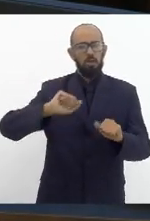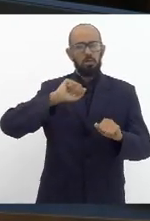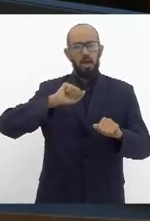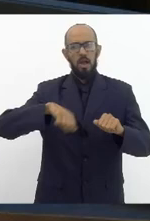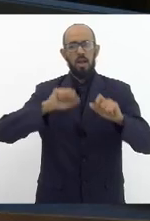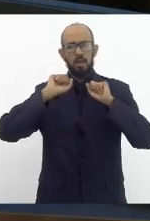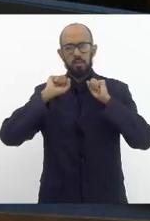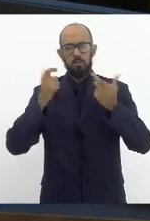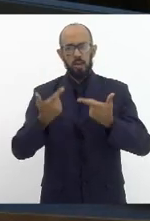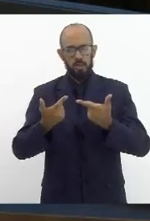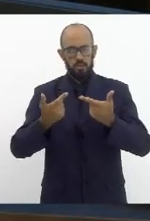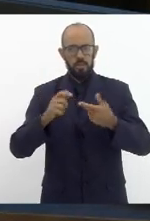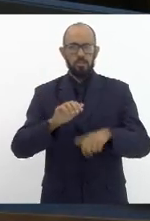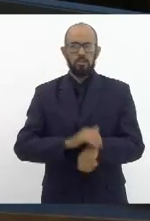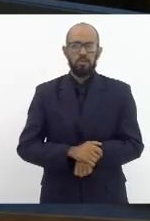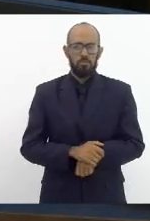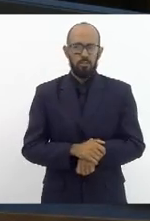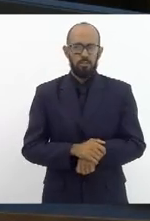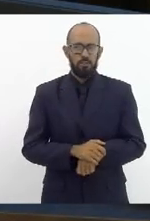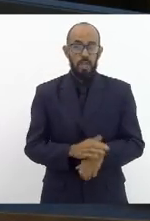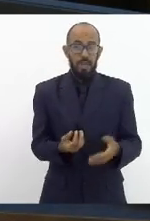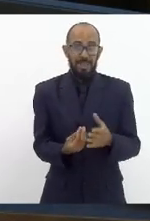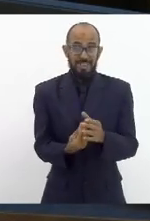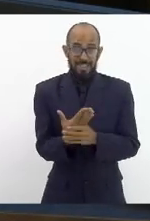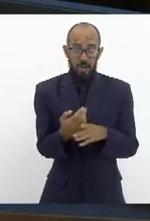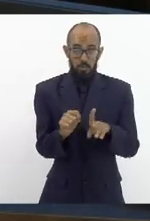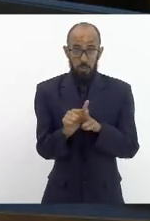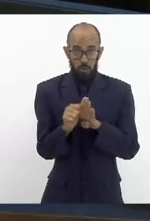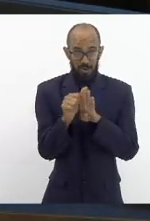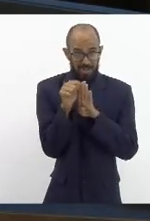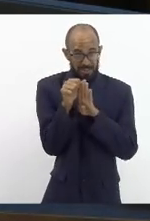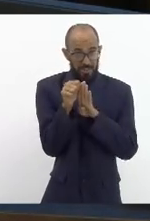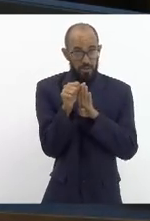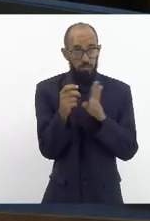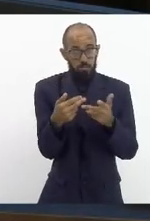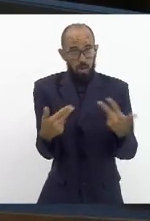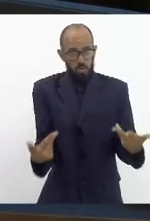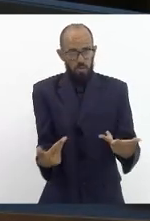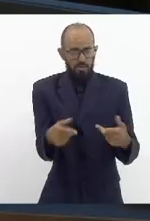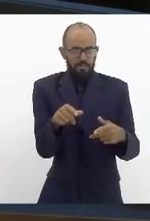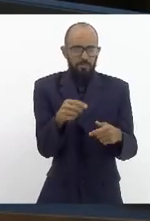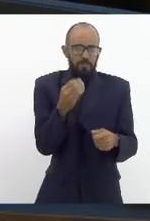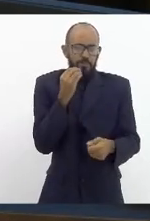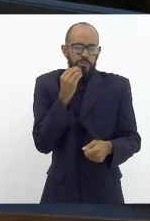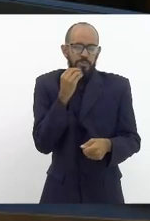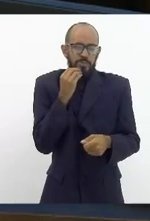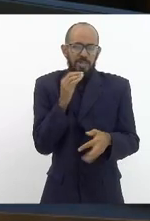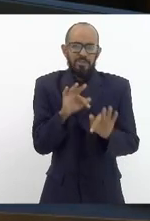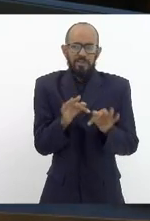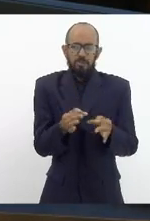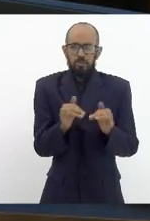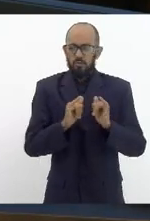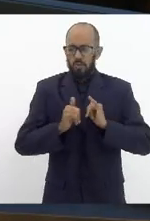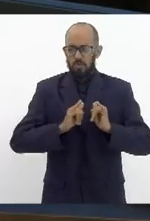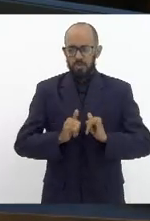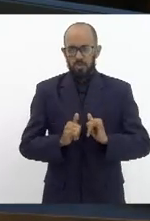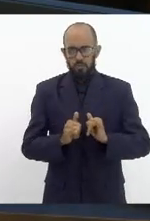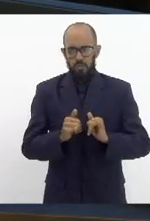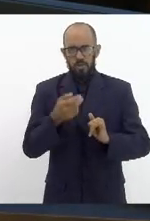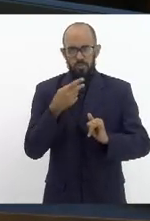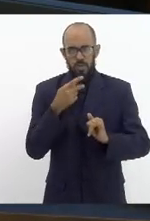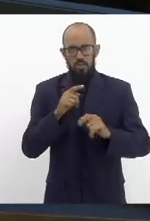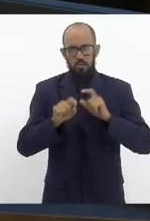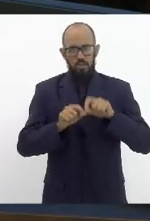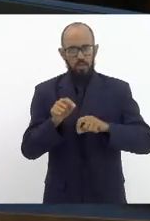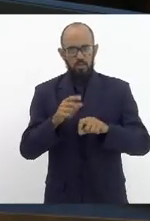seja, burocratizando o que era para ser uma simples informação. Ainda cita o artigo 107, os deputados podem